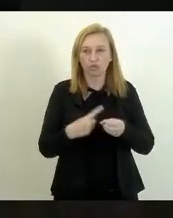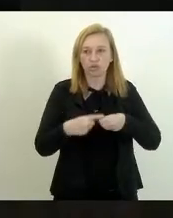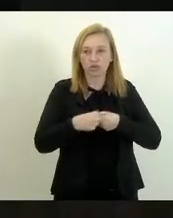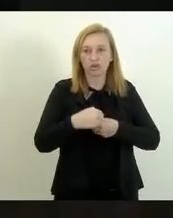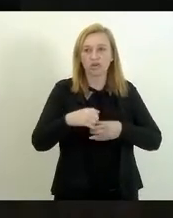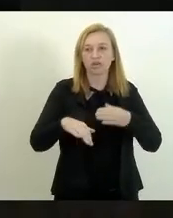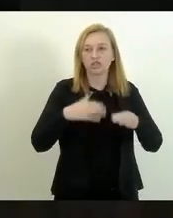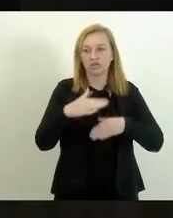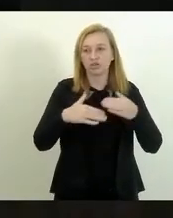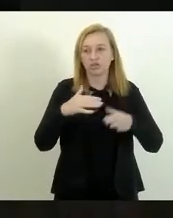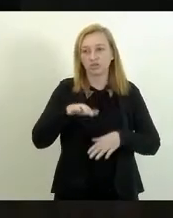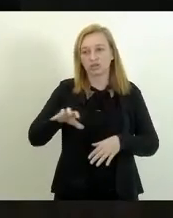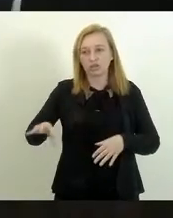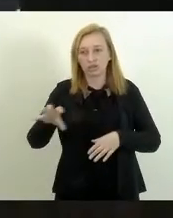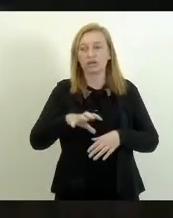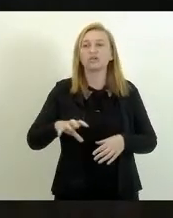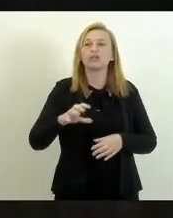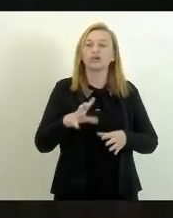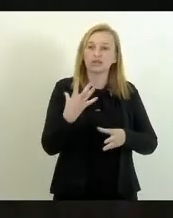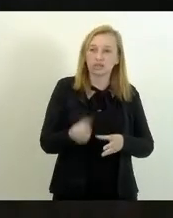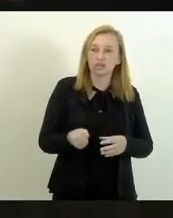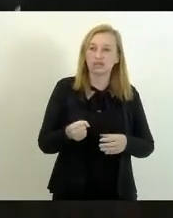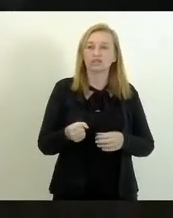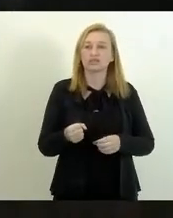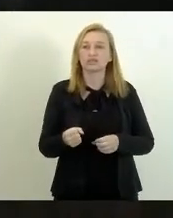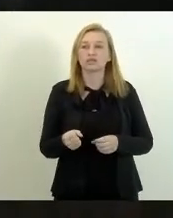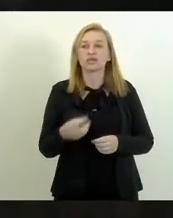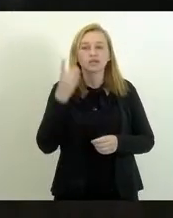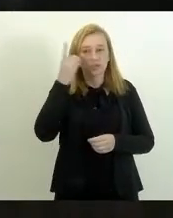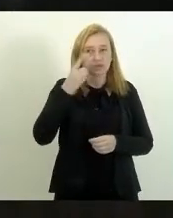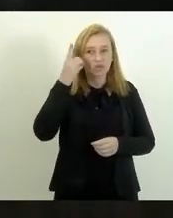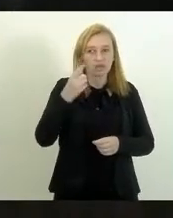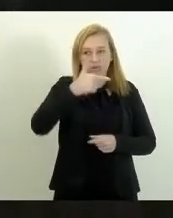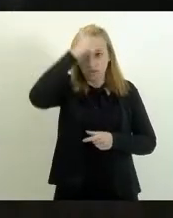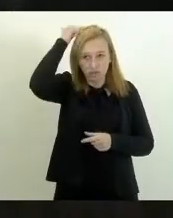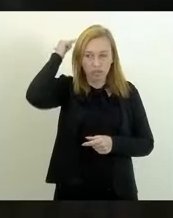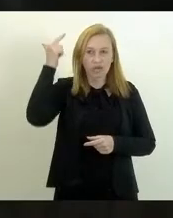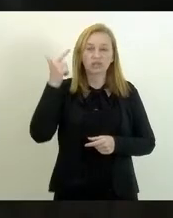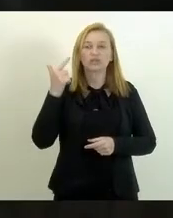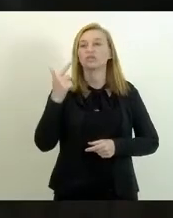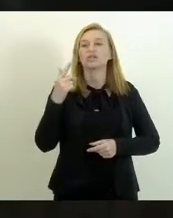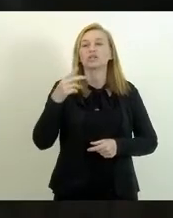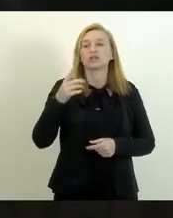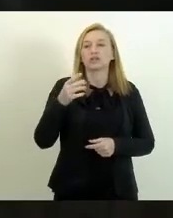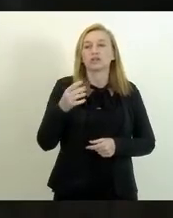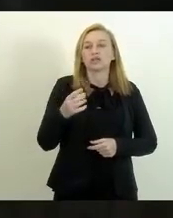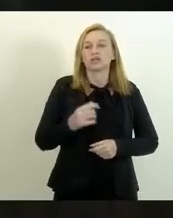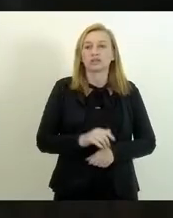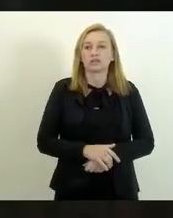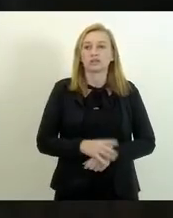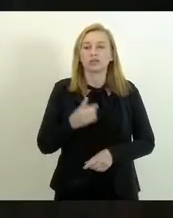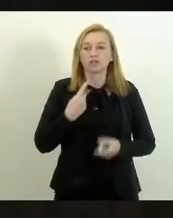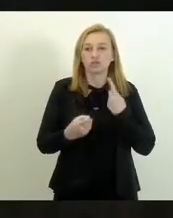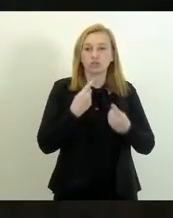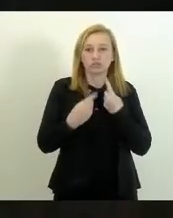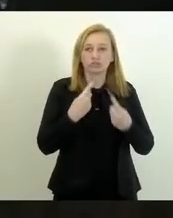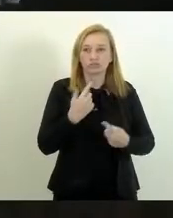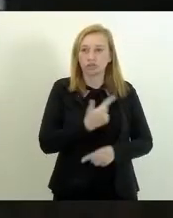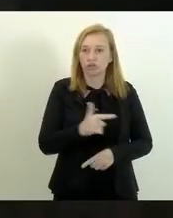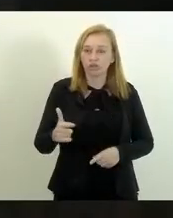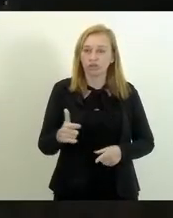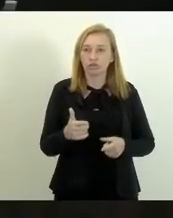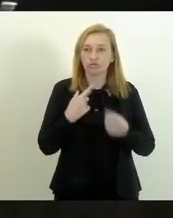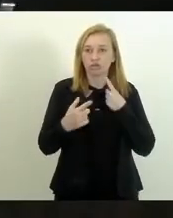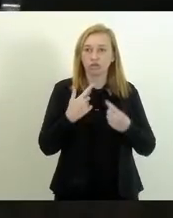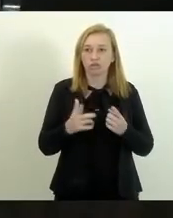Regional favorável, de Orçamento favorável. Deputados Luiz Paulo Rosenberg Reis, Giovanni Ratinho e Rodrigo Bacelar. Em discussão, não havendo que queira